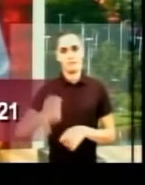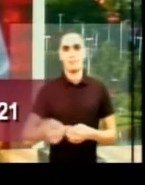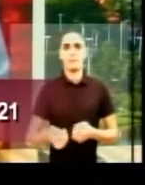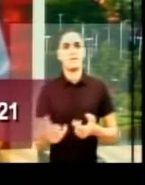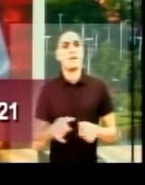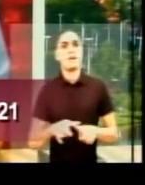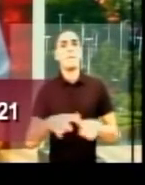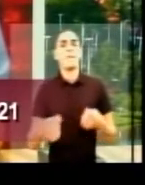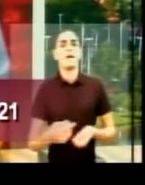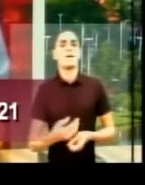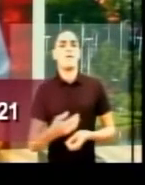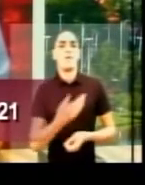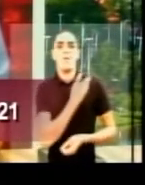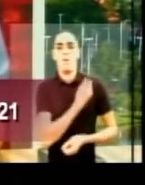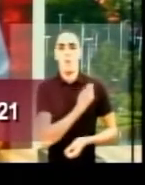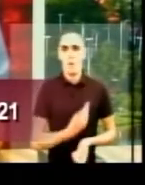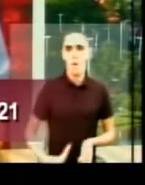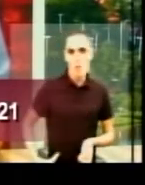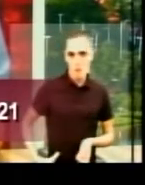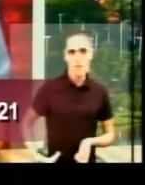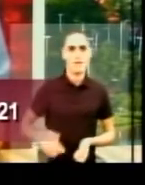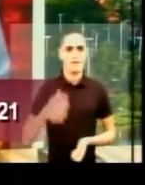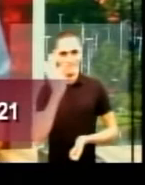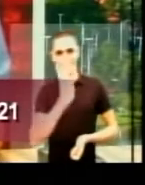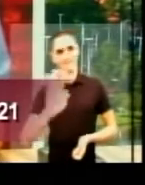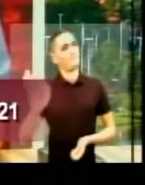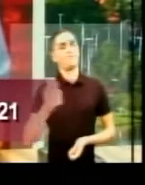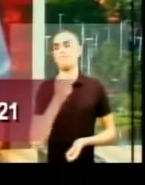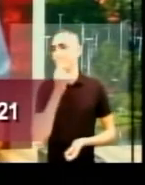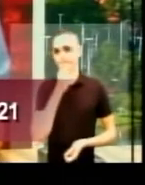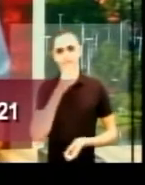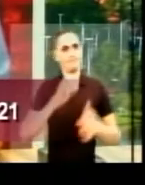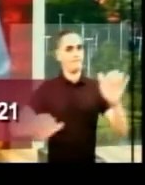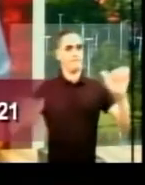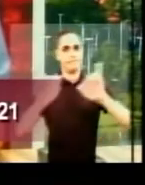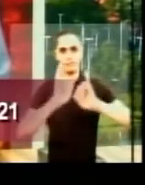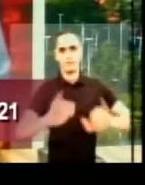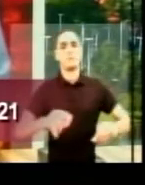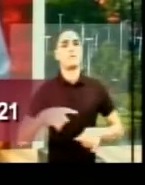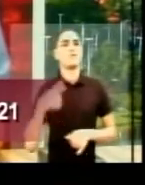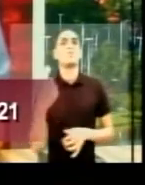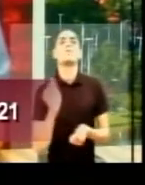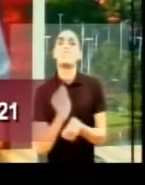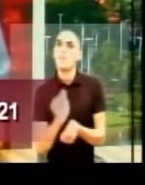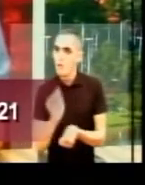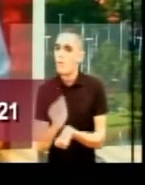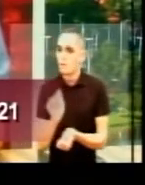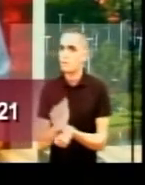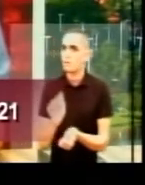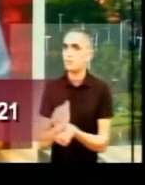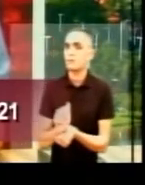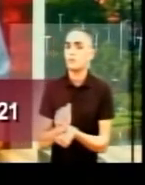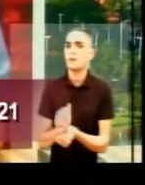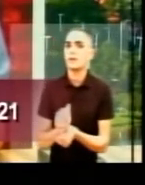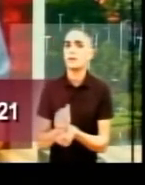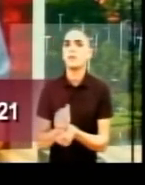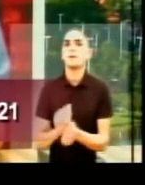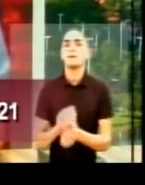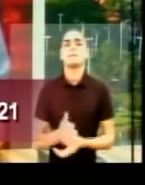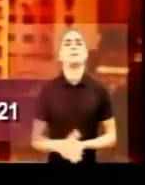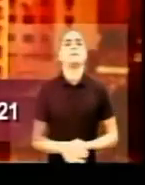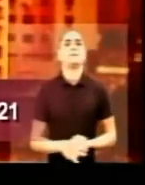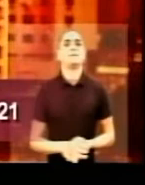data. Então nós estamos aguardando a definição, né? E assim que tiver definido, a gente está pronto para iniciar a